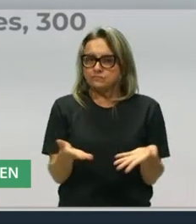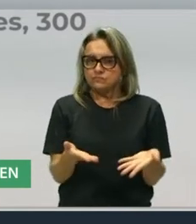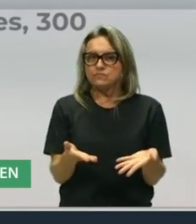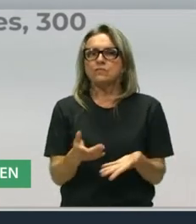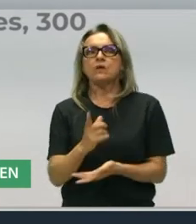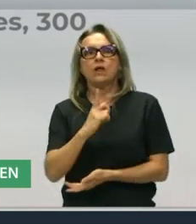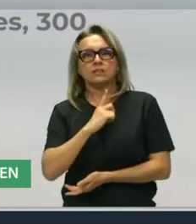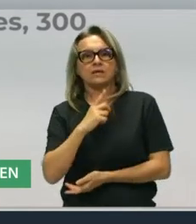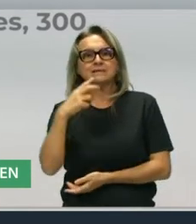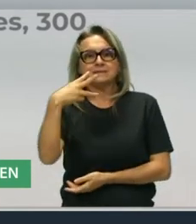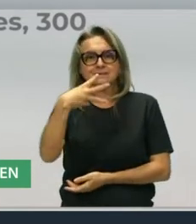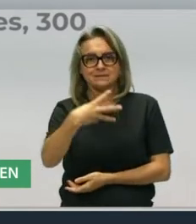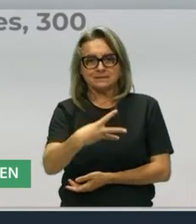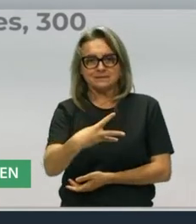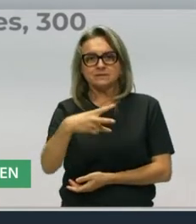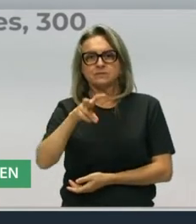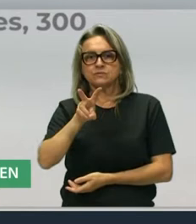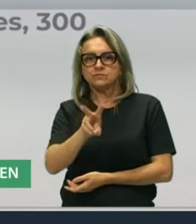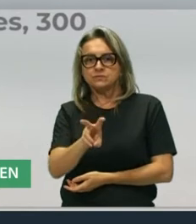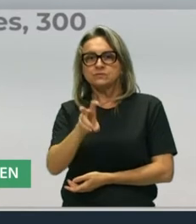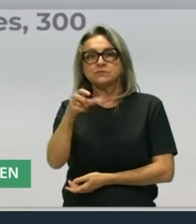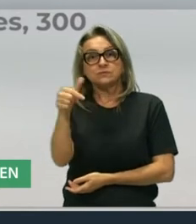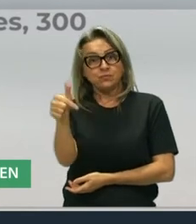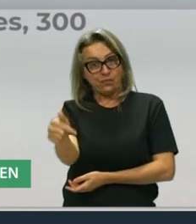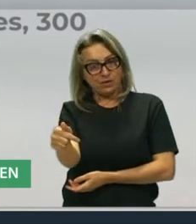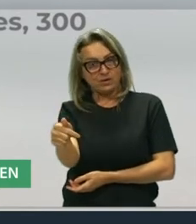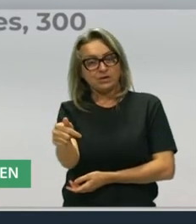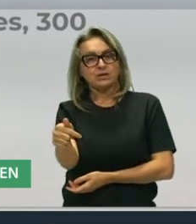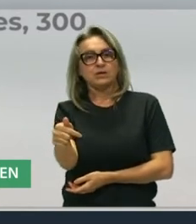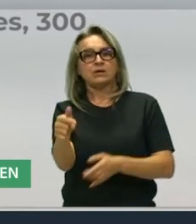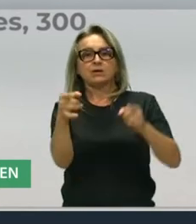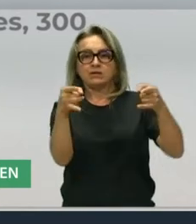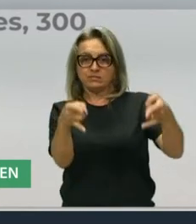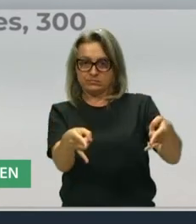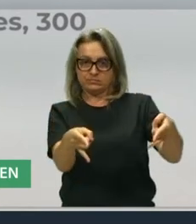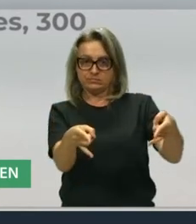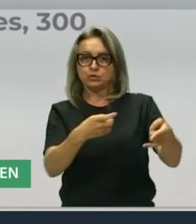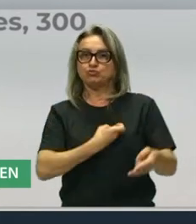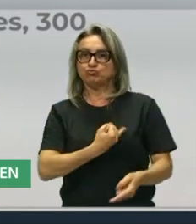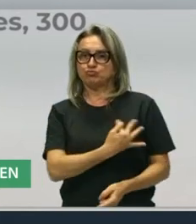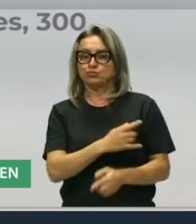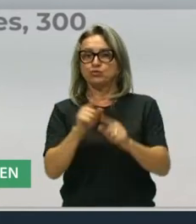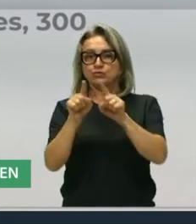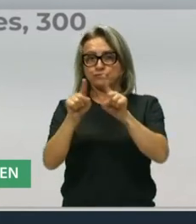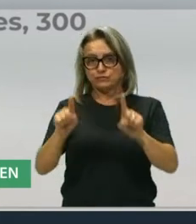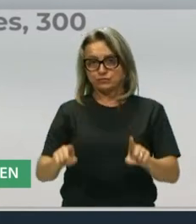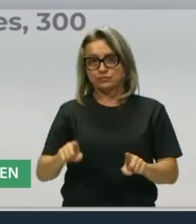com 357 leitos, número de colaboradores,